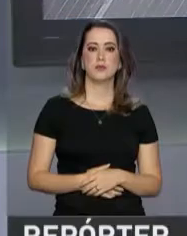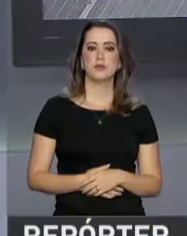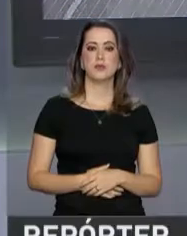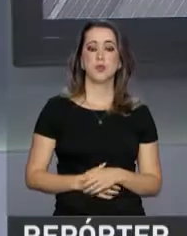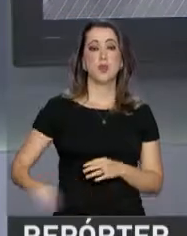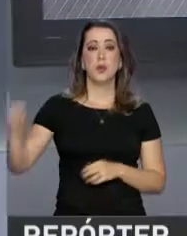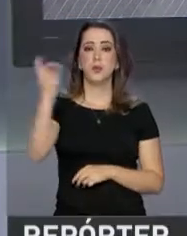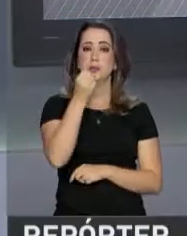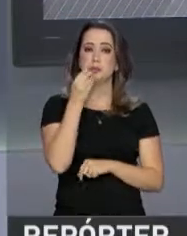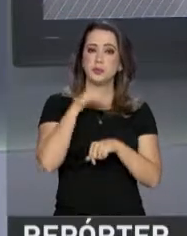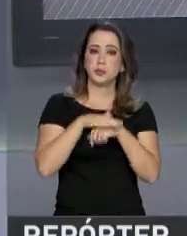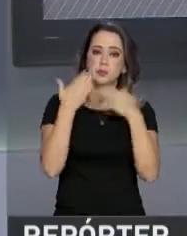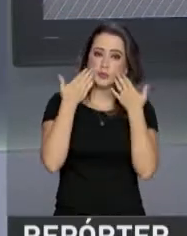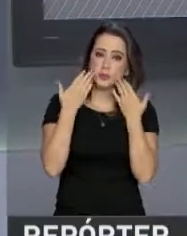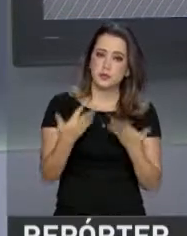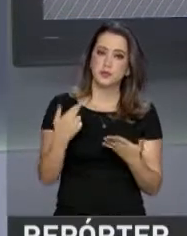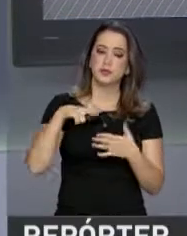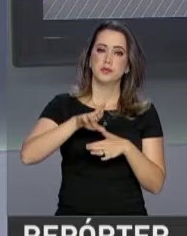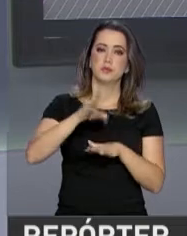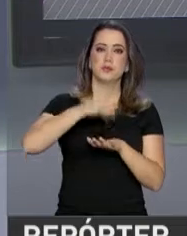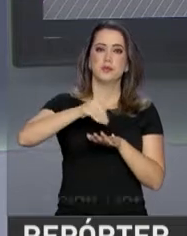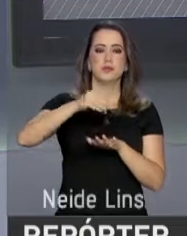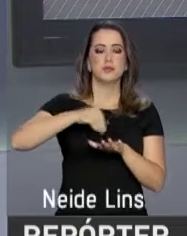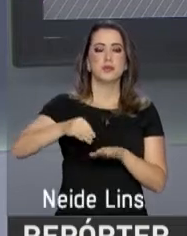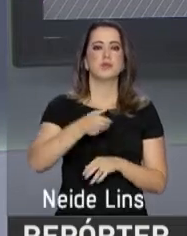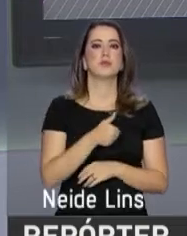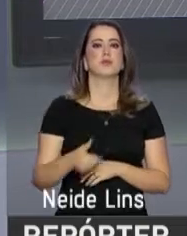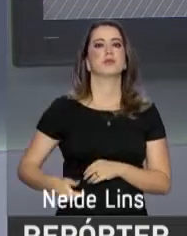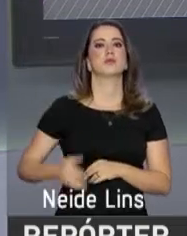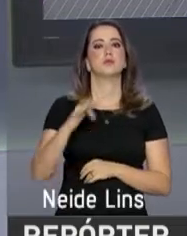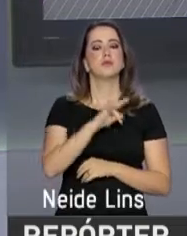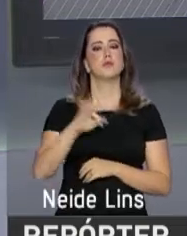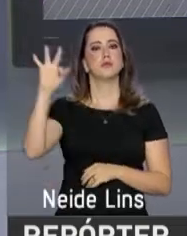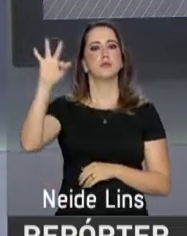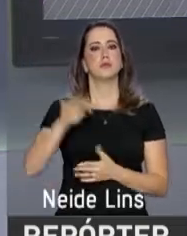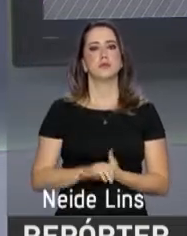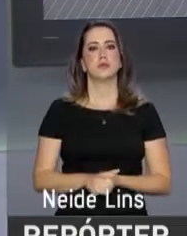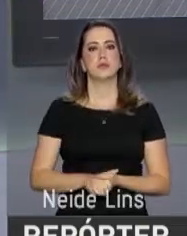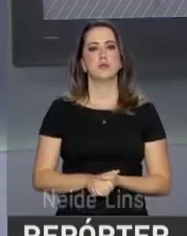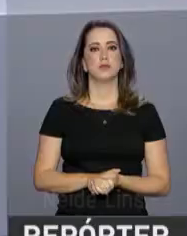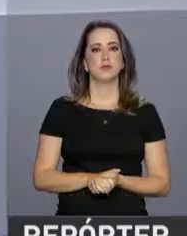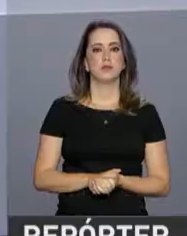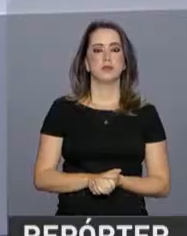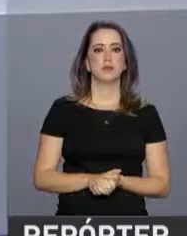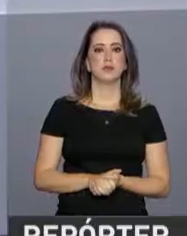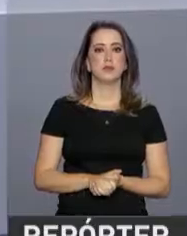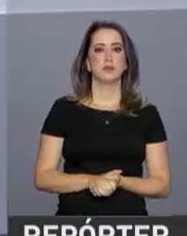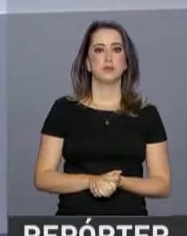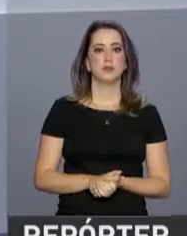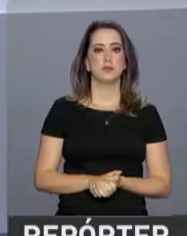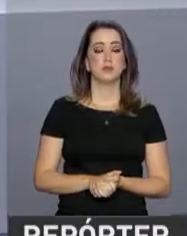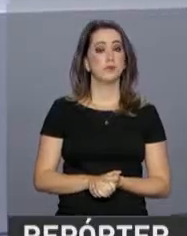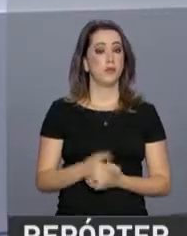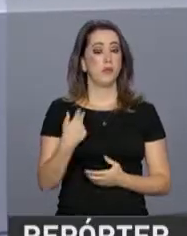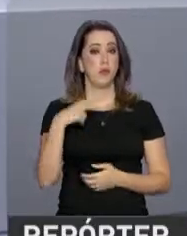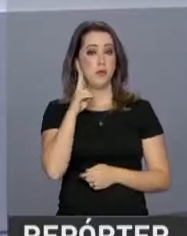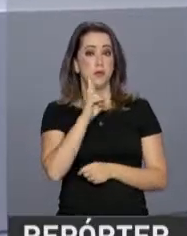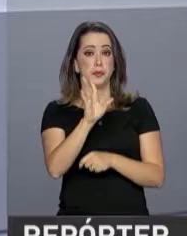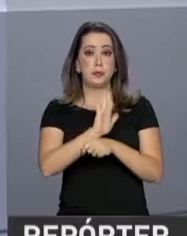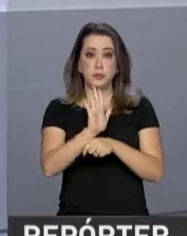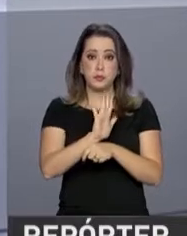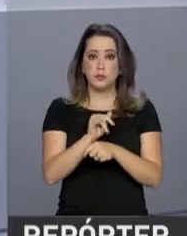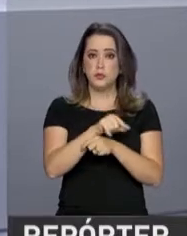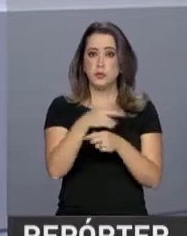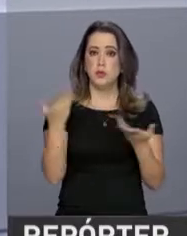Olá, boa noite para você. Começa agora o Repórter NBR com as notícias do governo federal. A reportagem que você